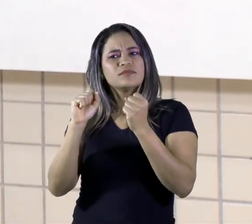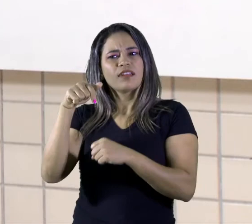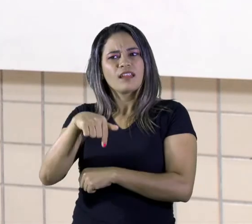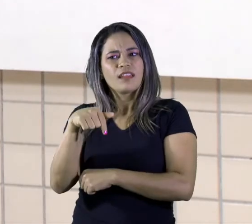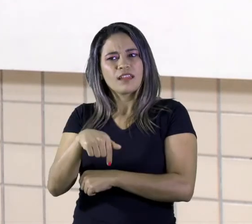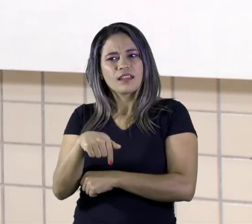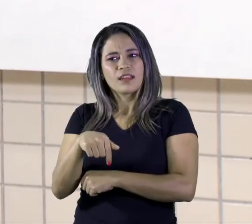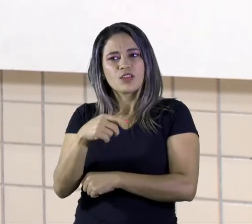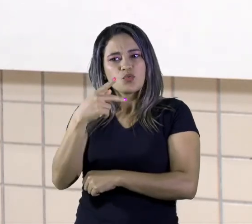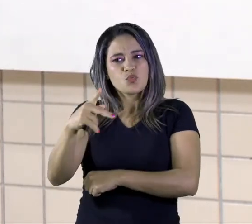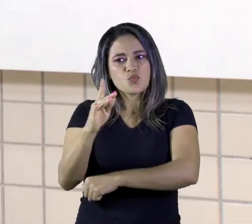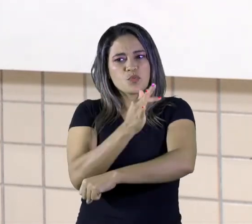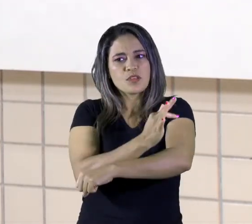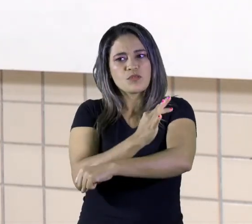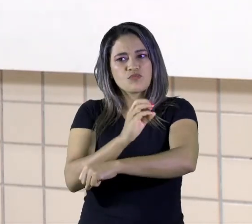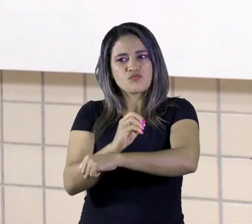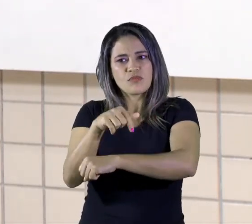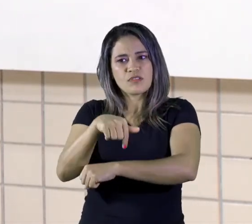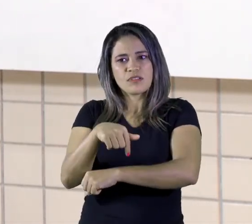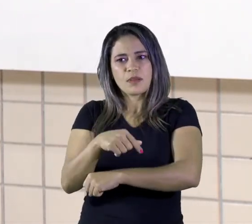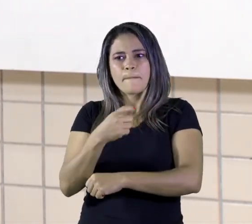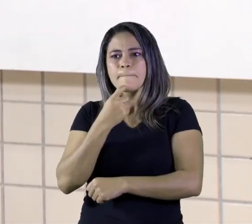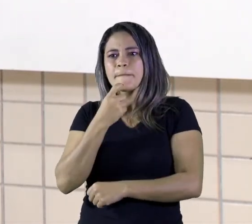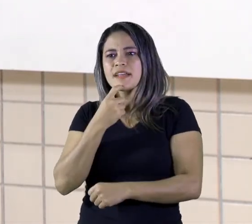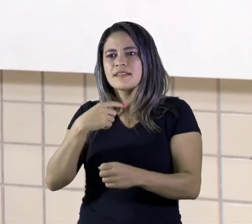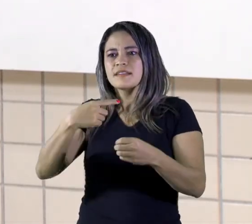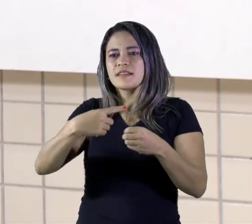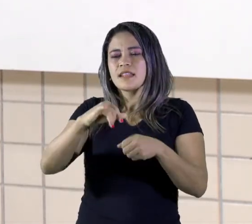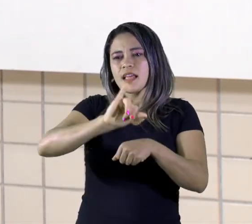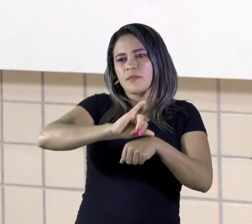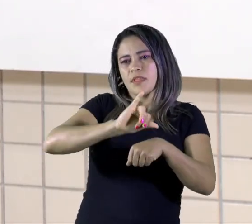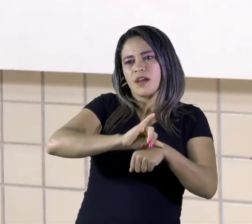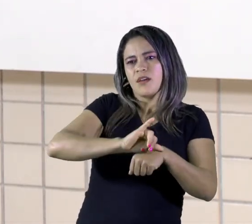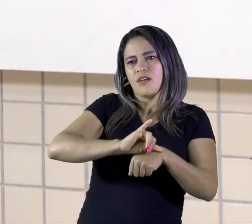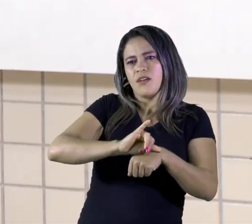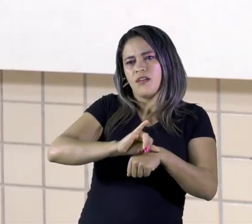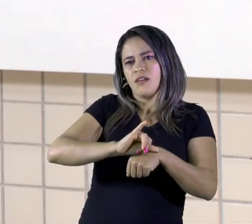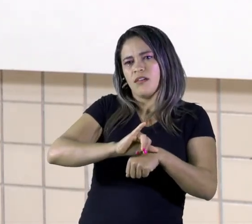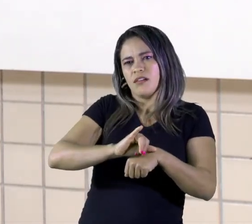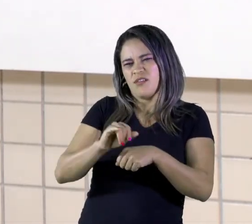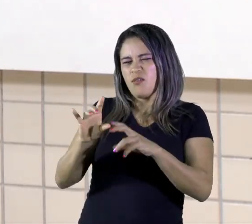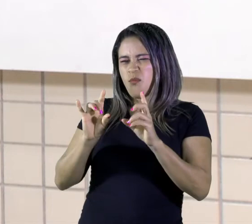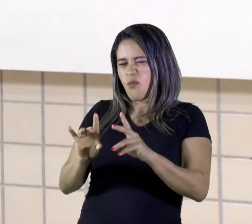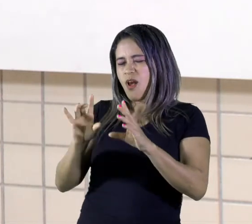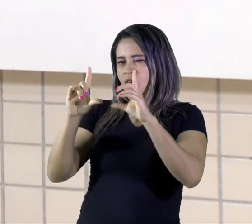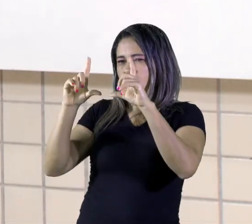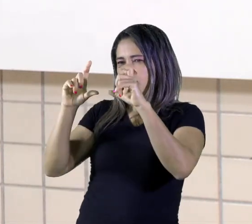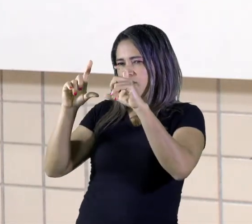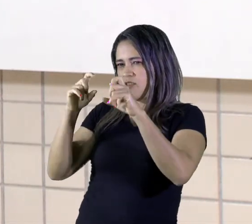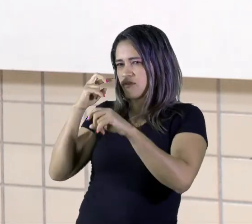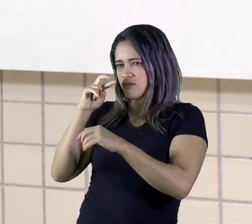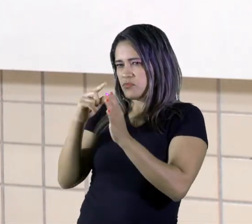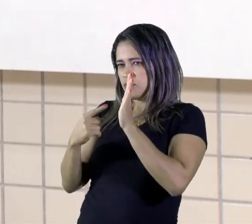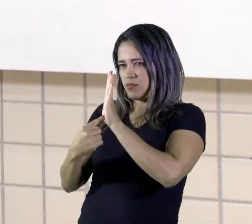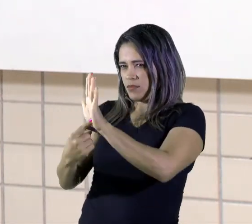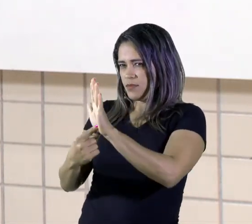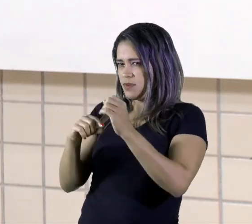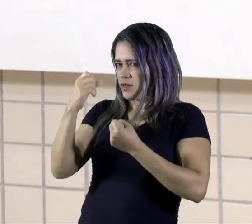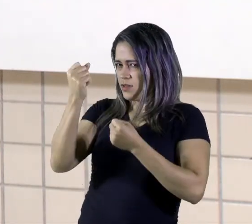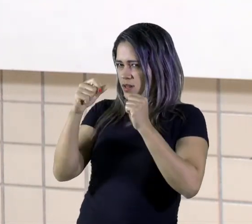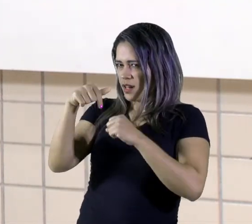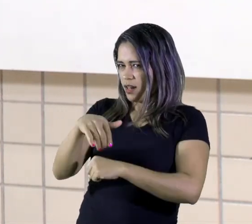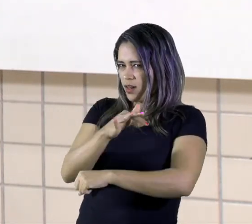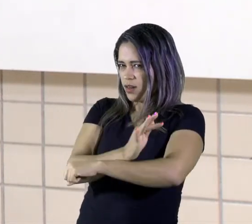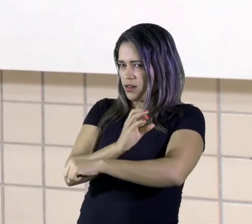seu estado. Aqui pertinho da nossa capital. Igual aquela foto que eu te mostrei da indústria aqui no Tocantins. Você viu tanto